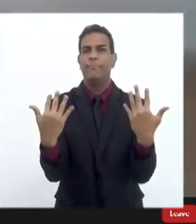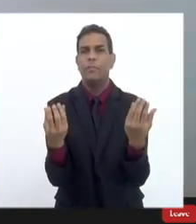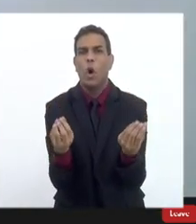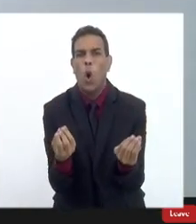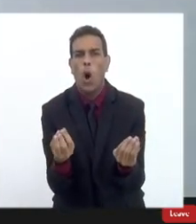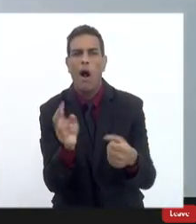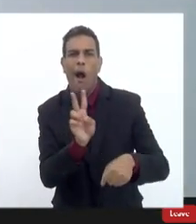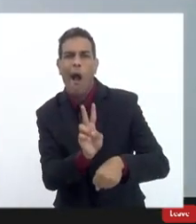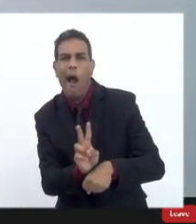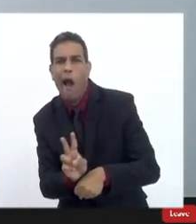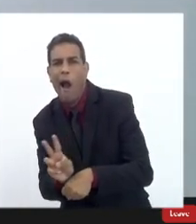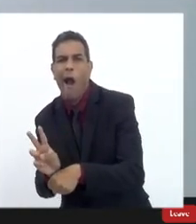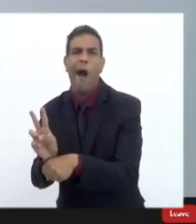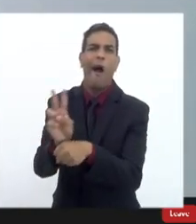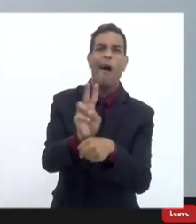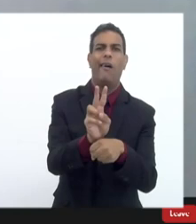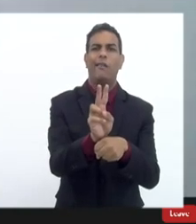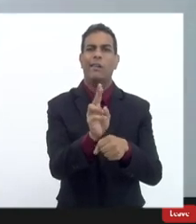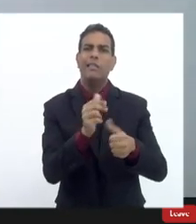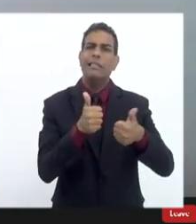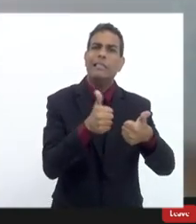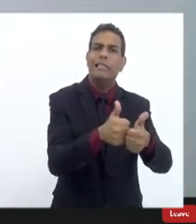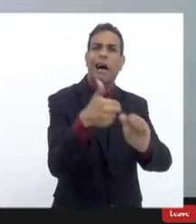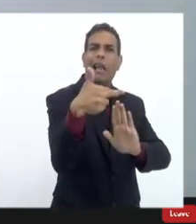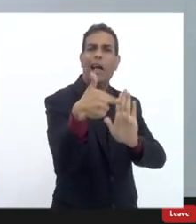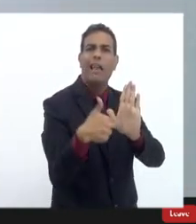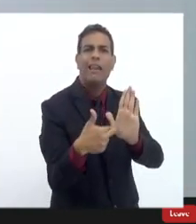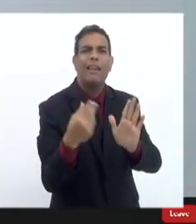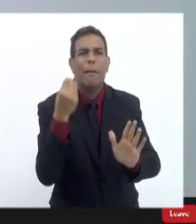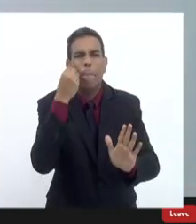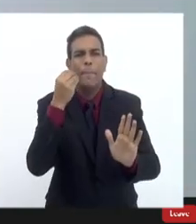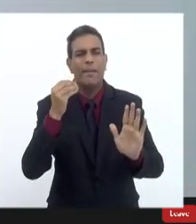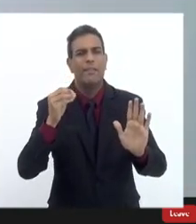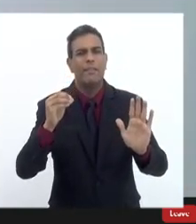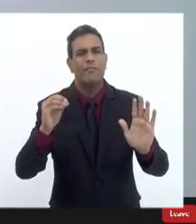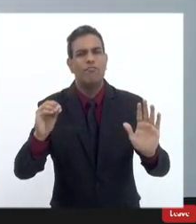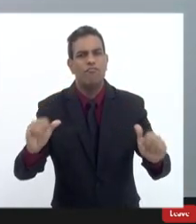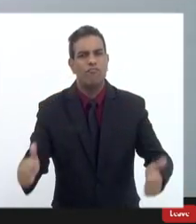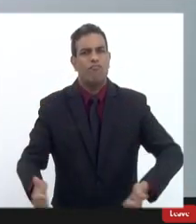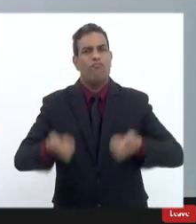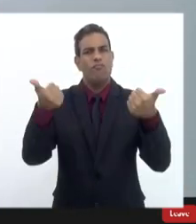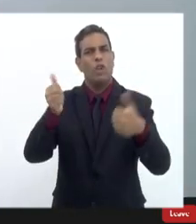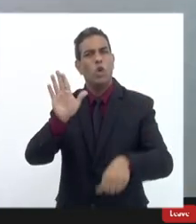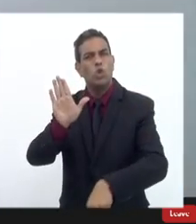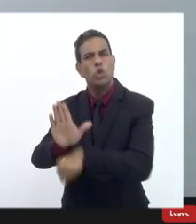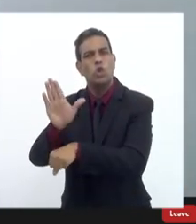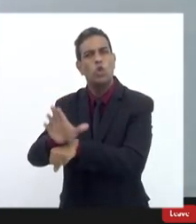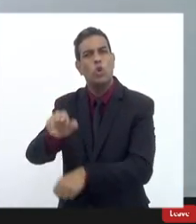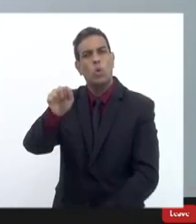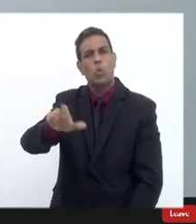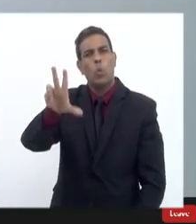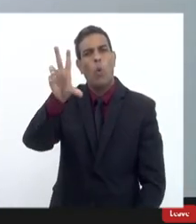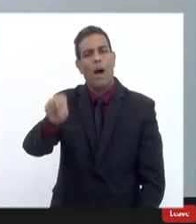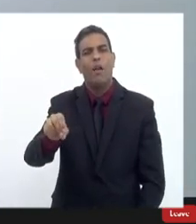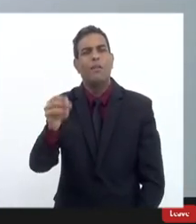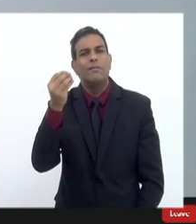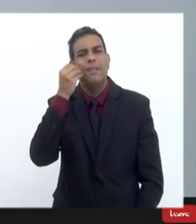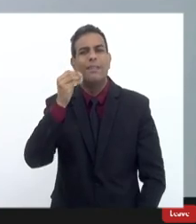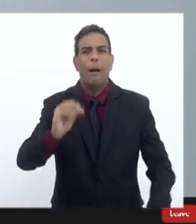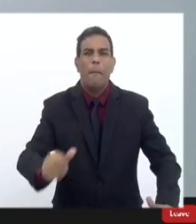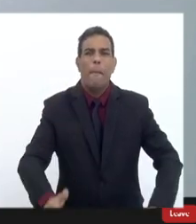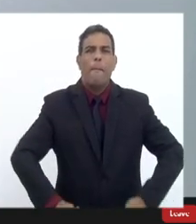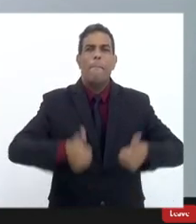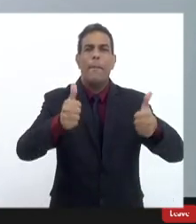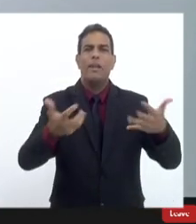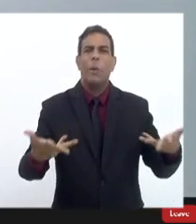de fiscalizar regimentos e protocolos, mas reviver a esperança desses estudantes e valorizar, sobretudo, a educação pública de qualidade. Eu acho que